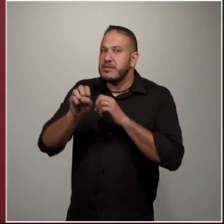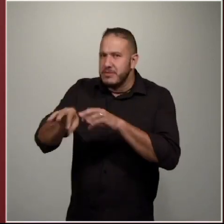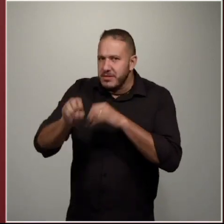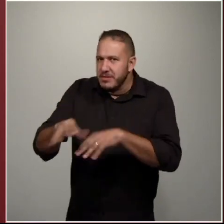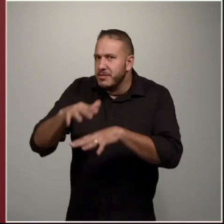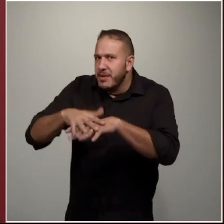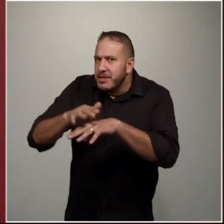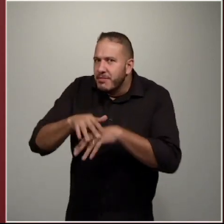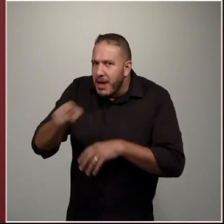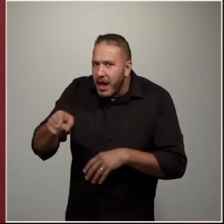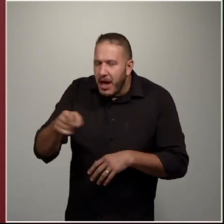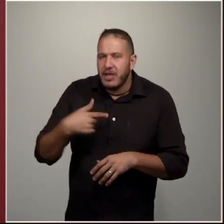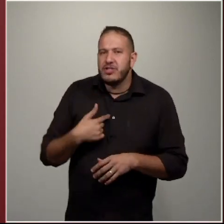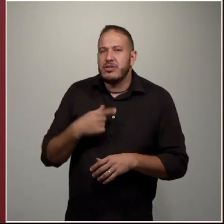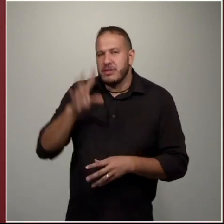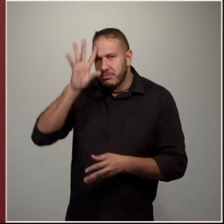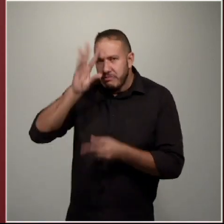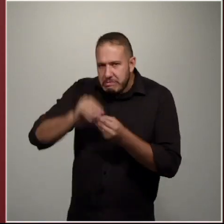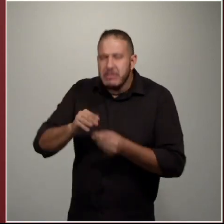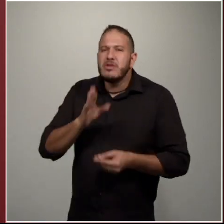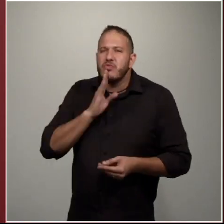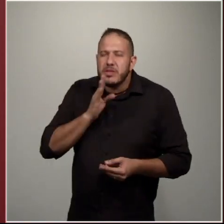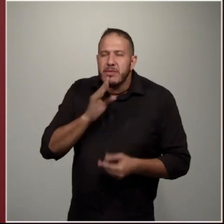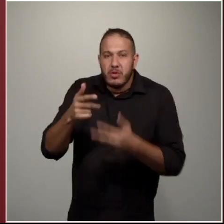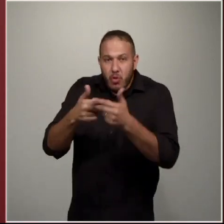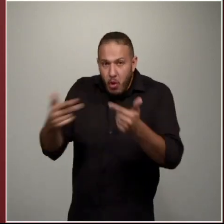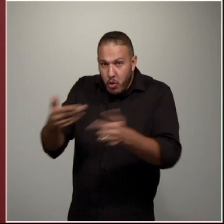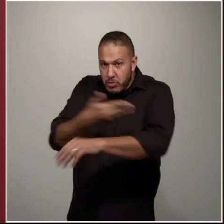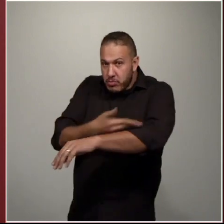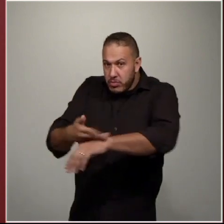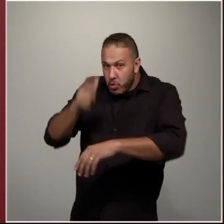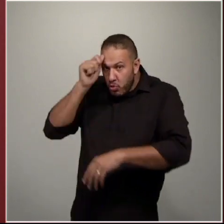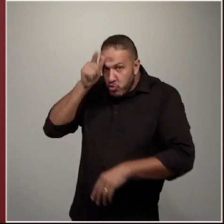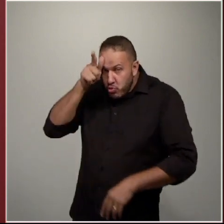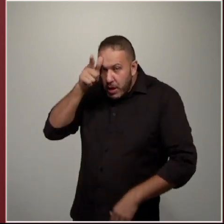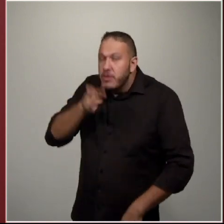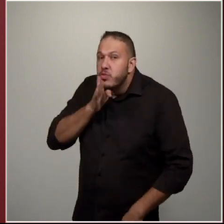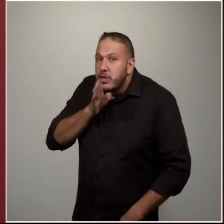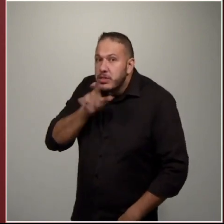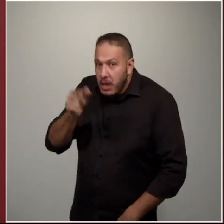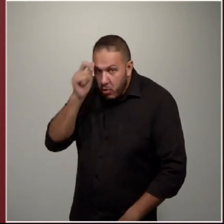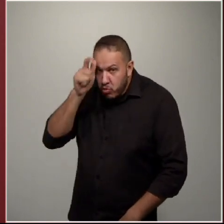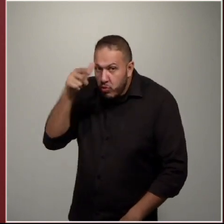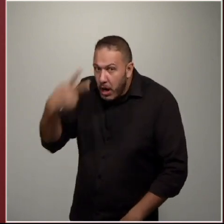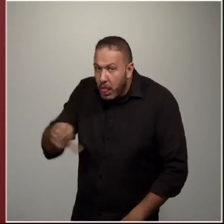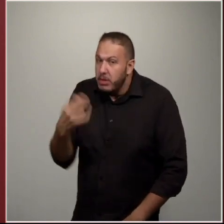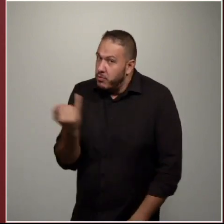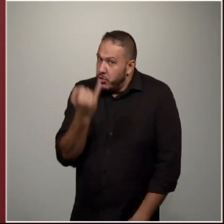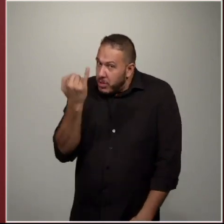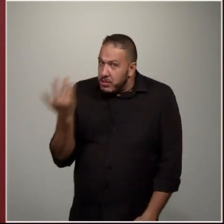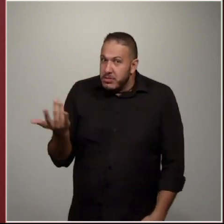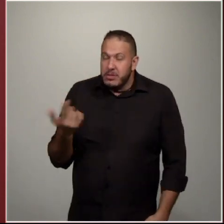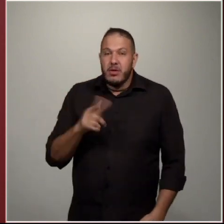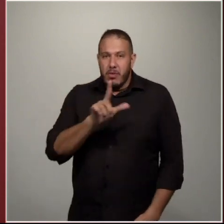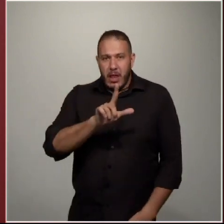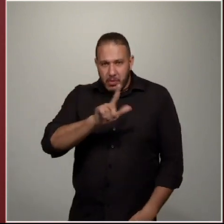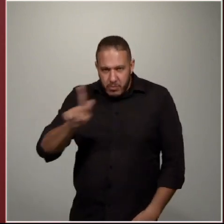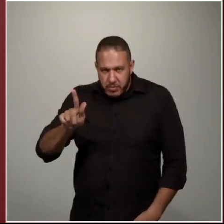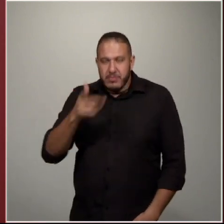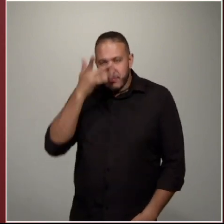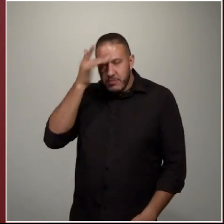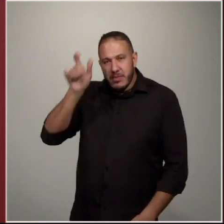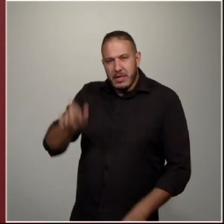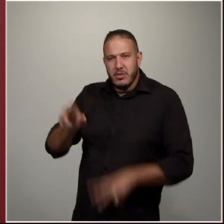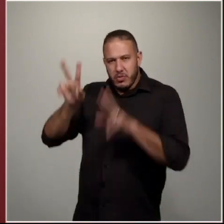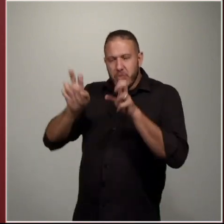que leva em consideração esses aspectos culturais é muito importante então a linguagem é uma das coisas que o paulo sérgio coloca como